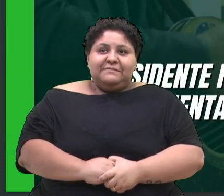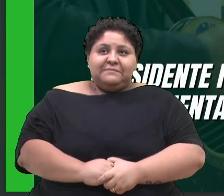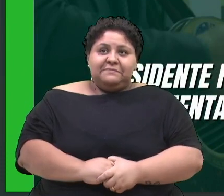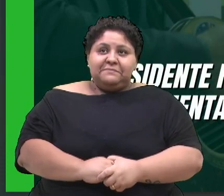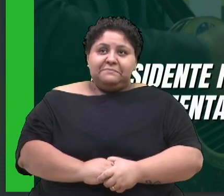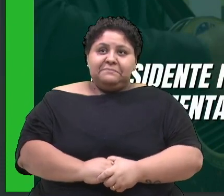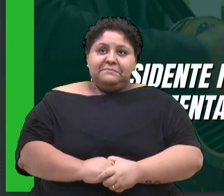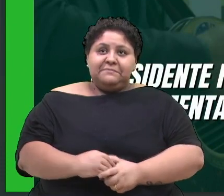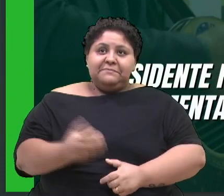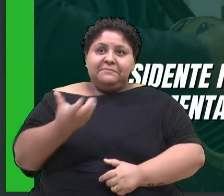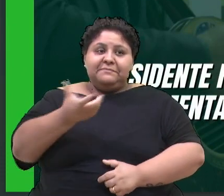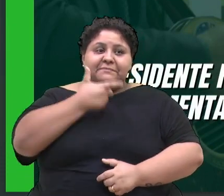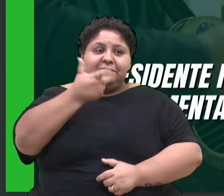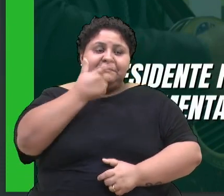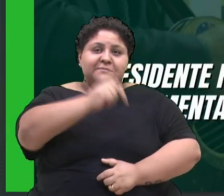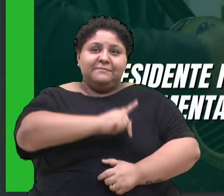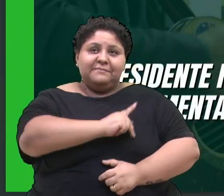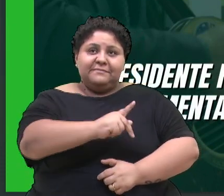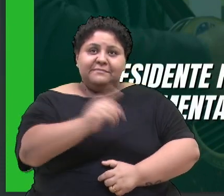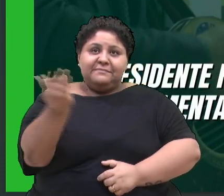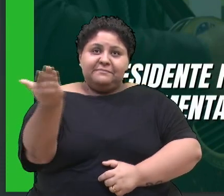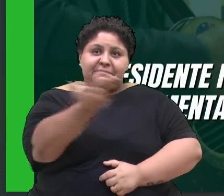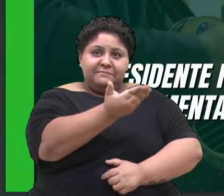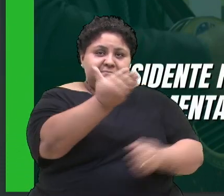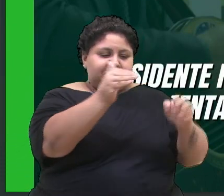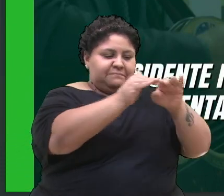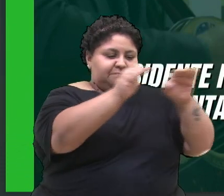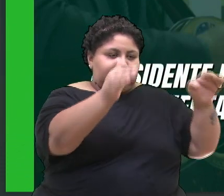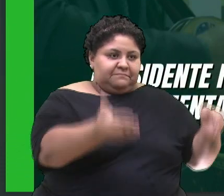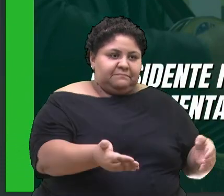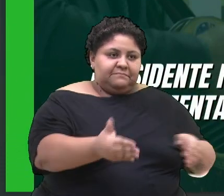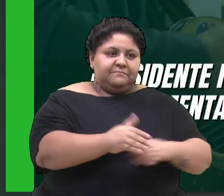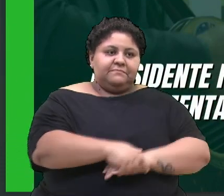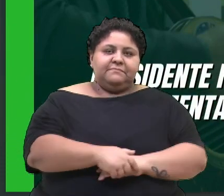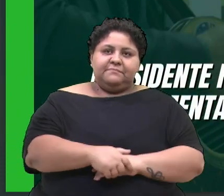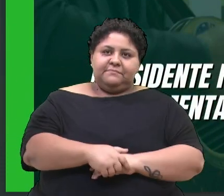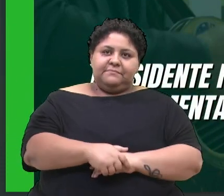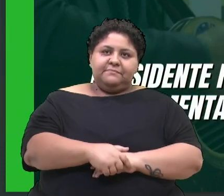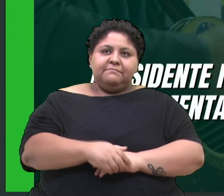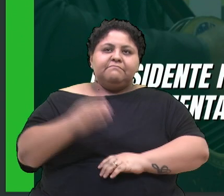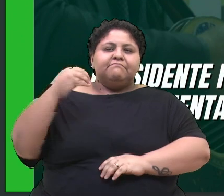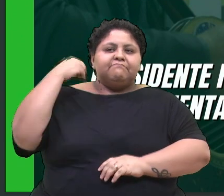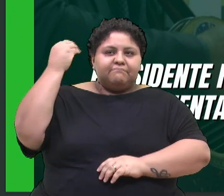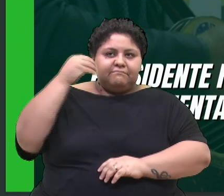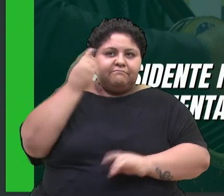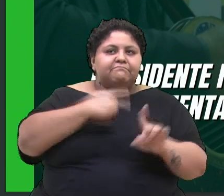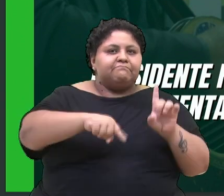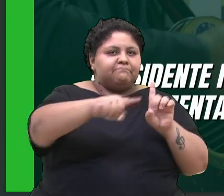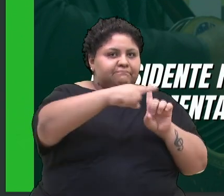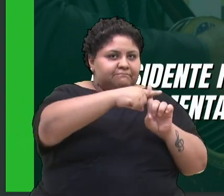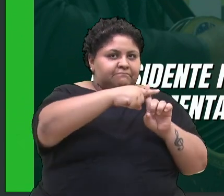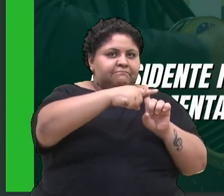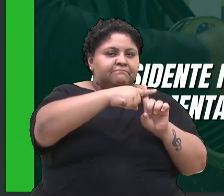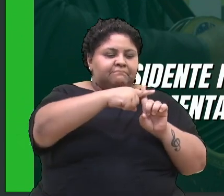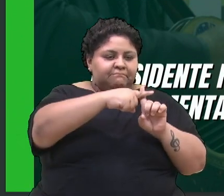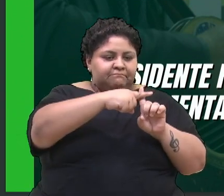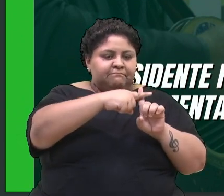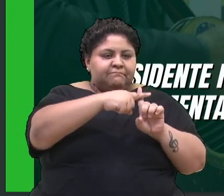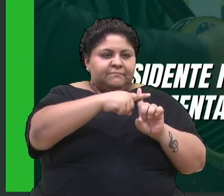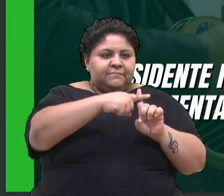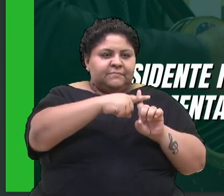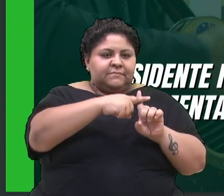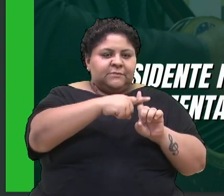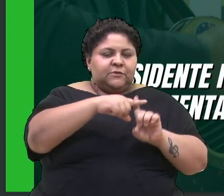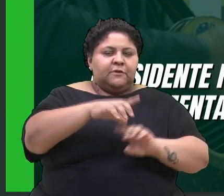Queria dizer ao presidente e aos colegas da mesa que foi uma experiência positiva. Foi uma